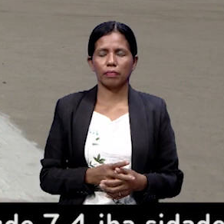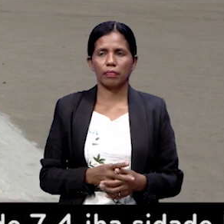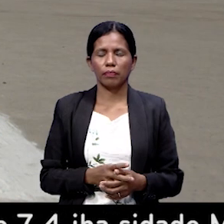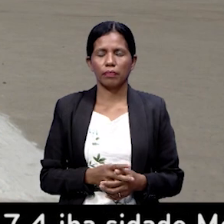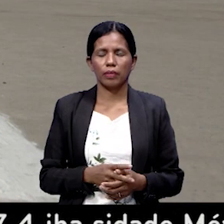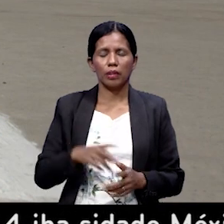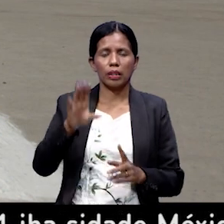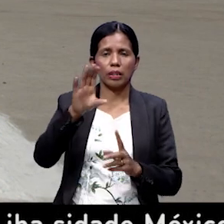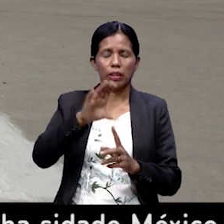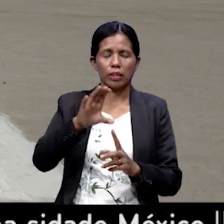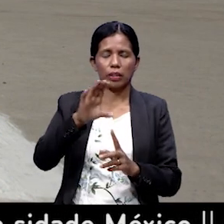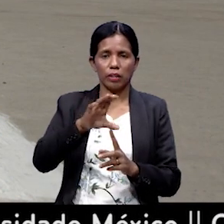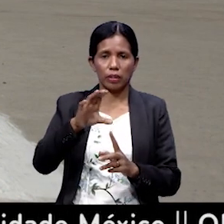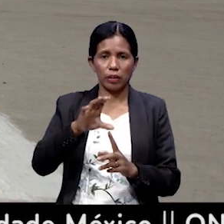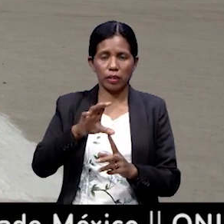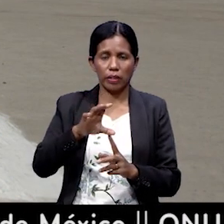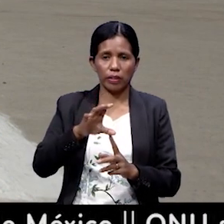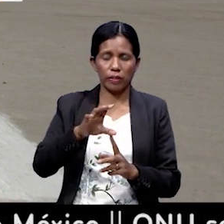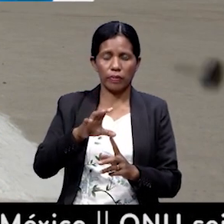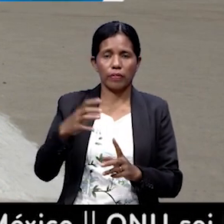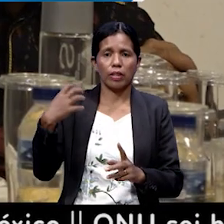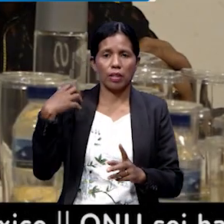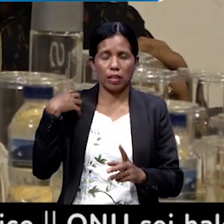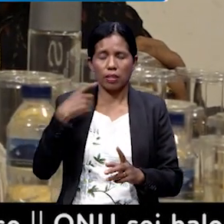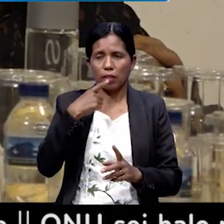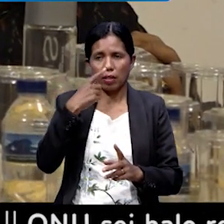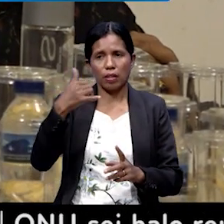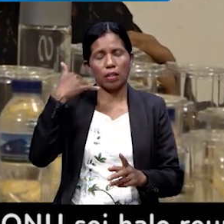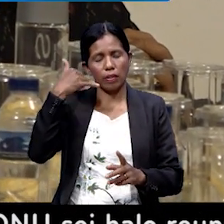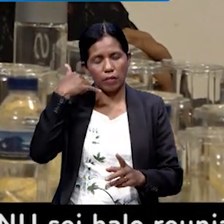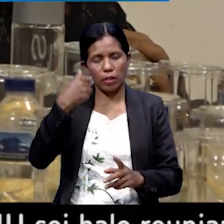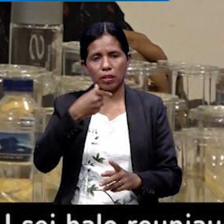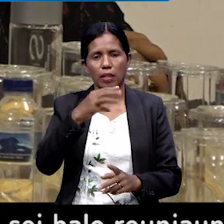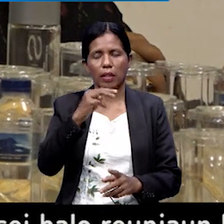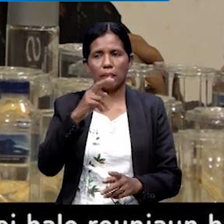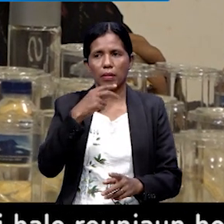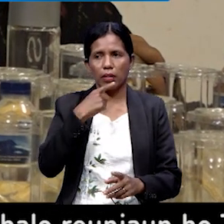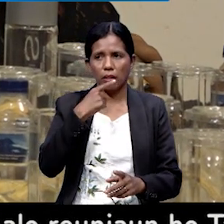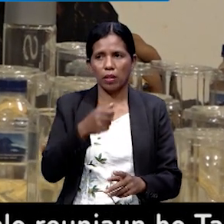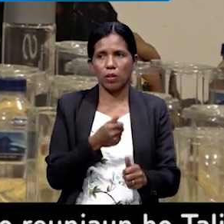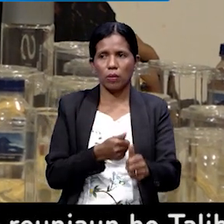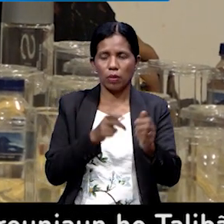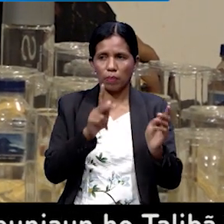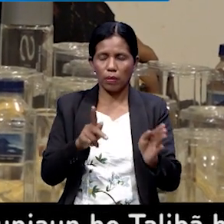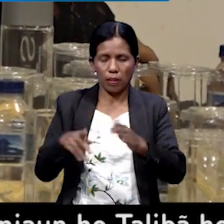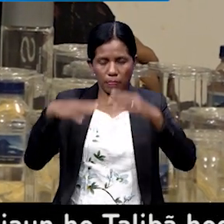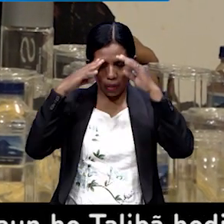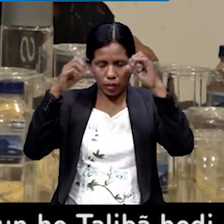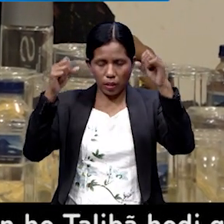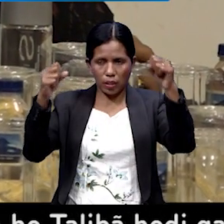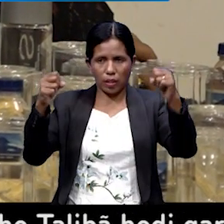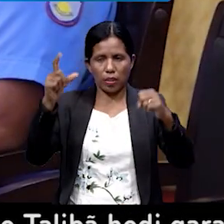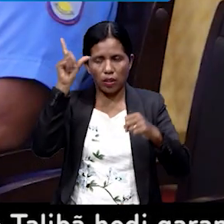Chefe Casa Civil Francisco Maria de Vasconcelos, via telefone Bajiemen Hateten, tuir plano Presidente República